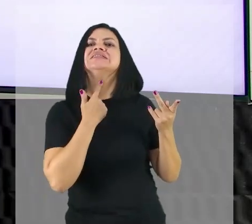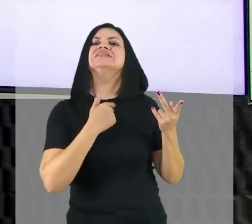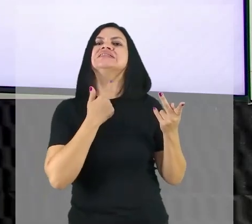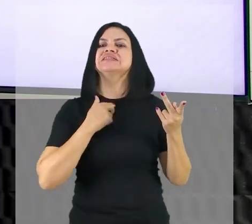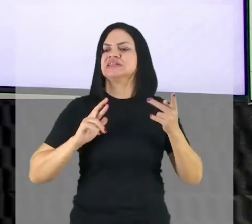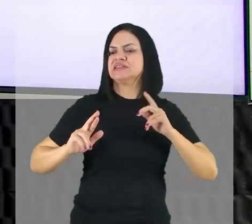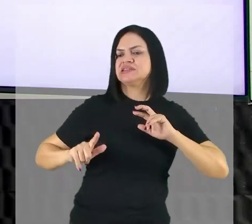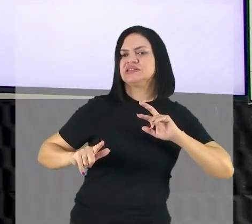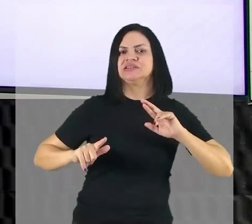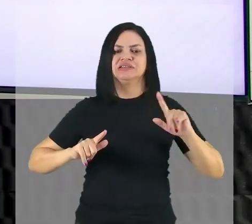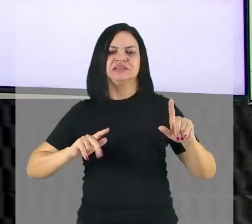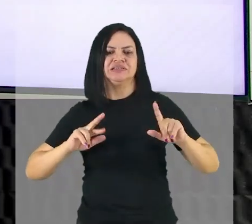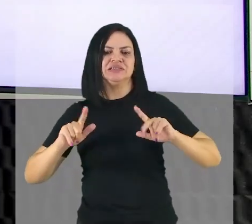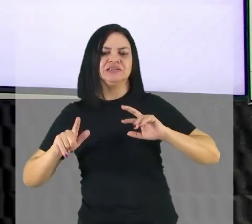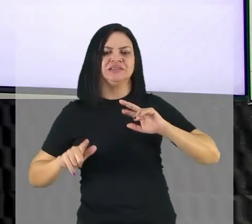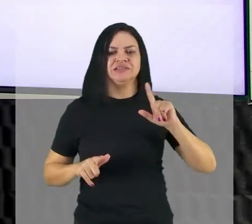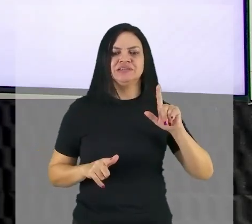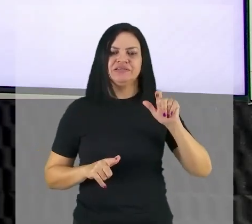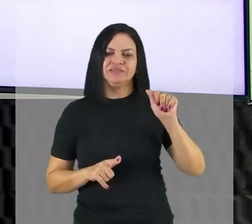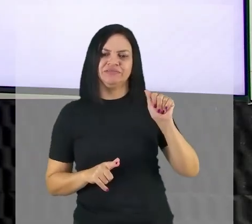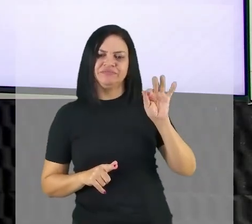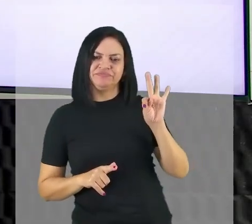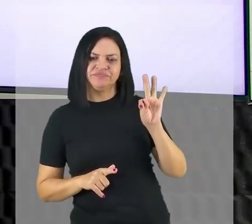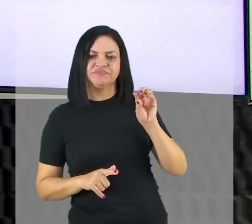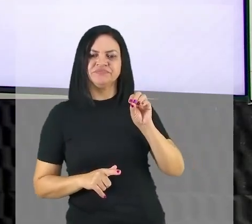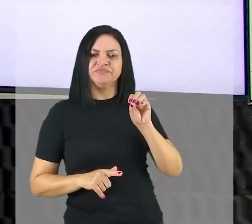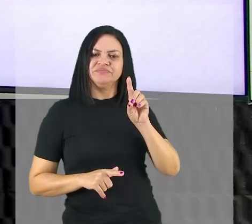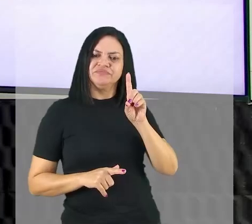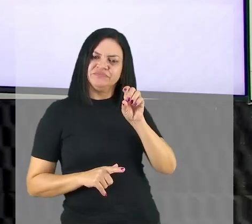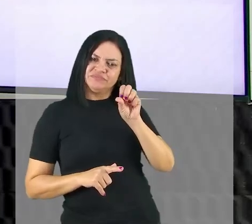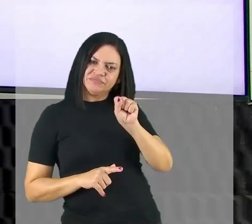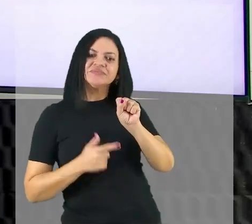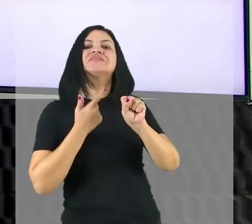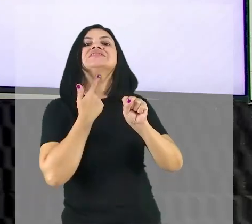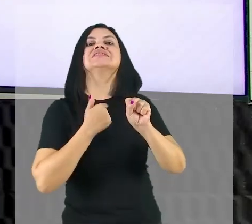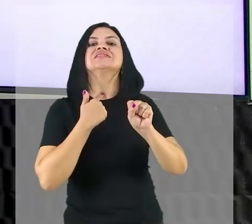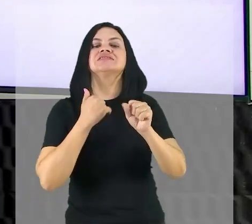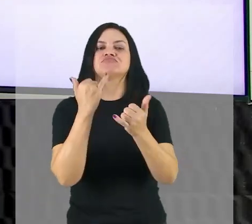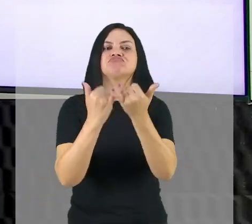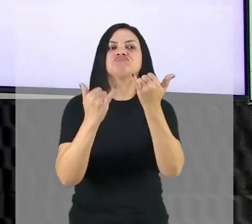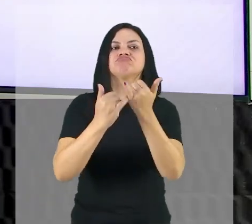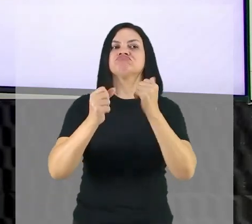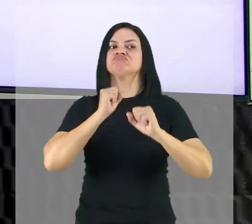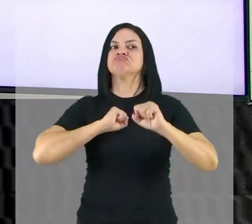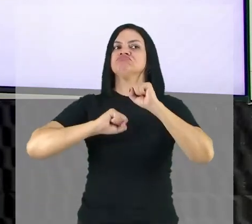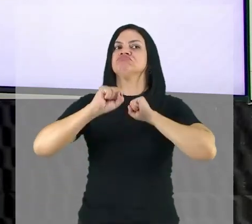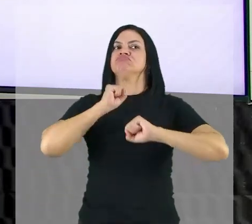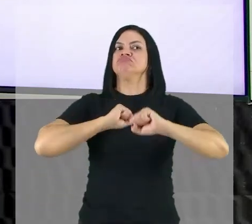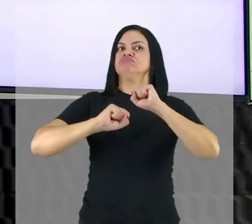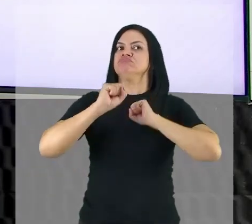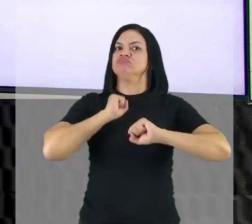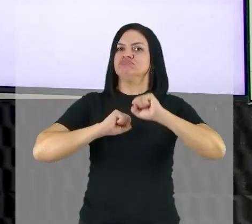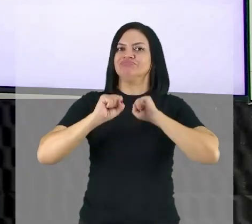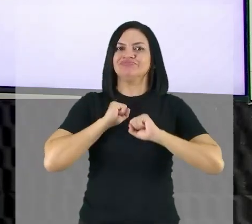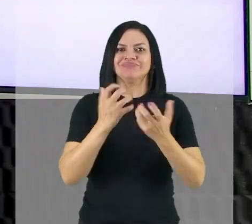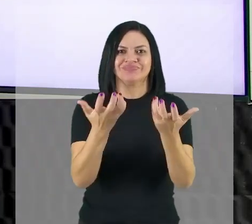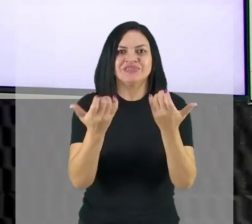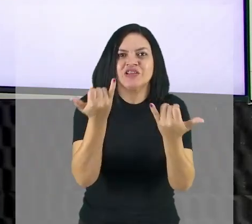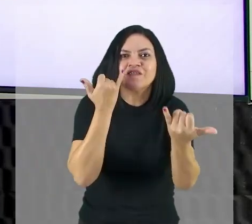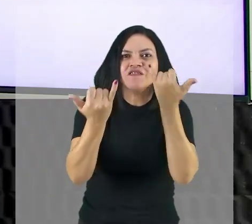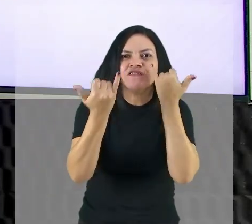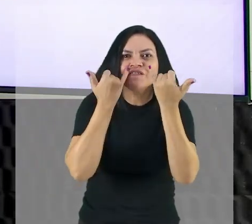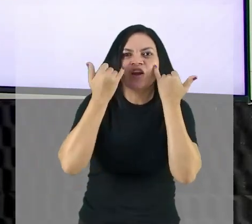diferentes. Desire é desejo, que é um sinônimo de anseio. Então, ele tem o desejo de estar sempre bem